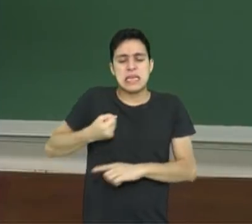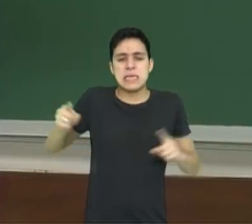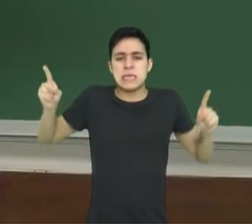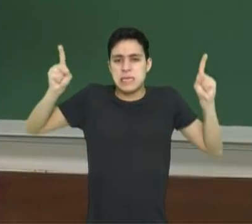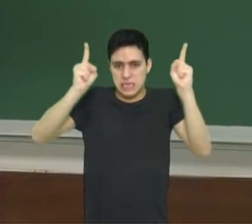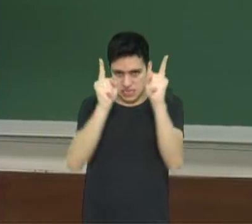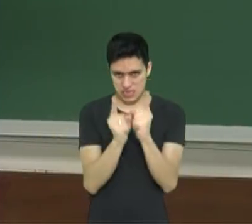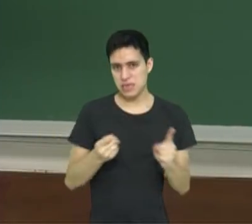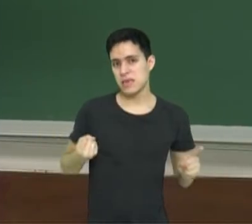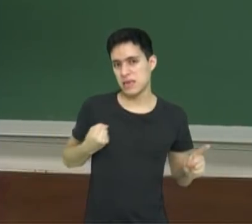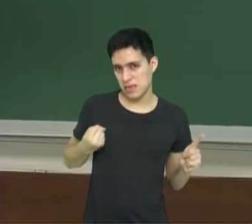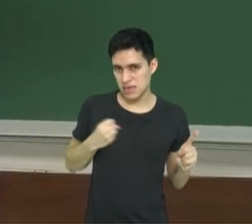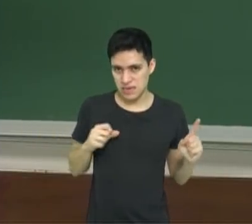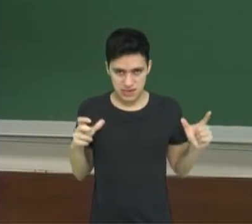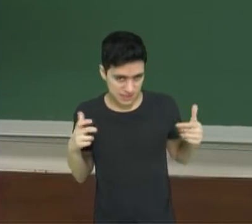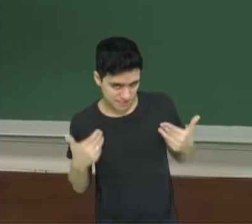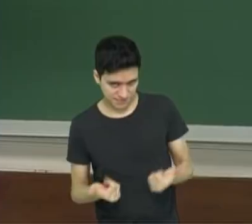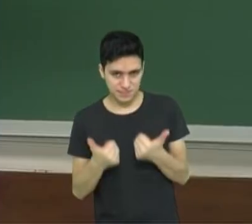os números.